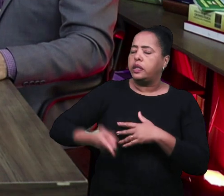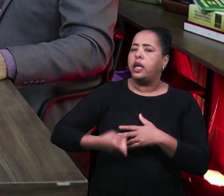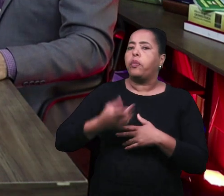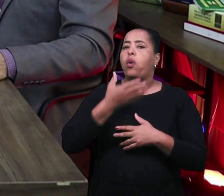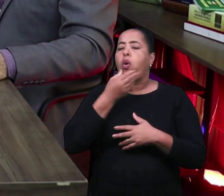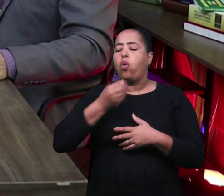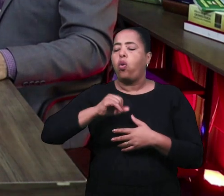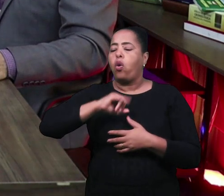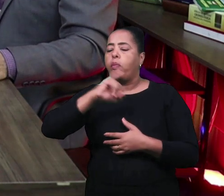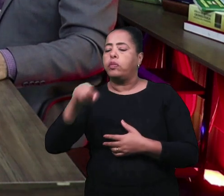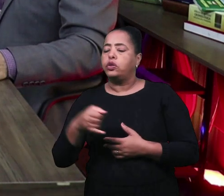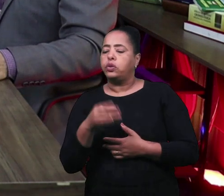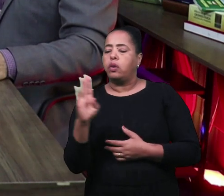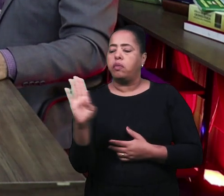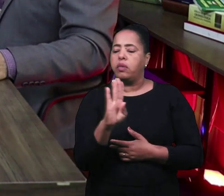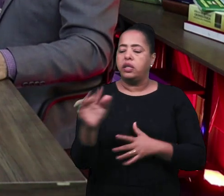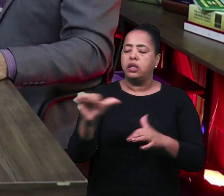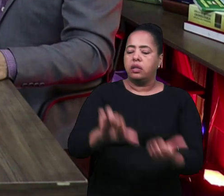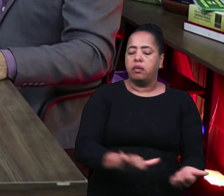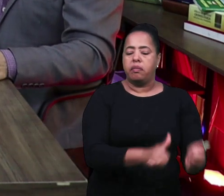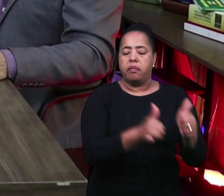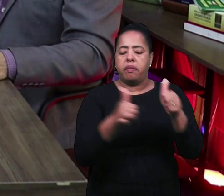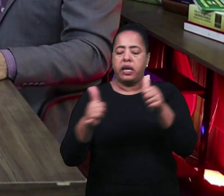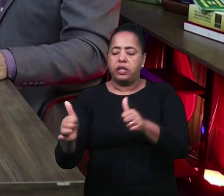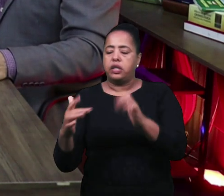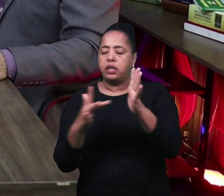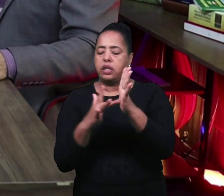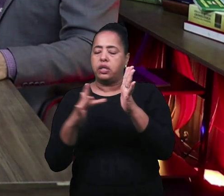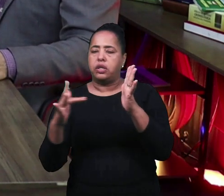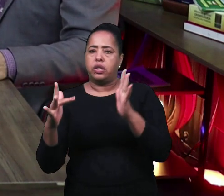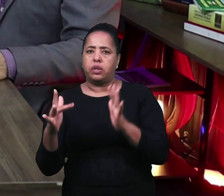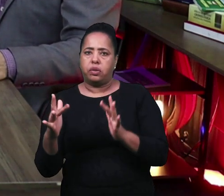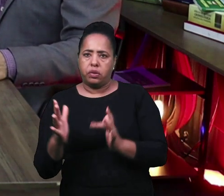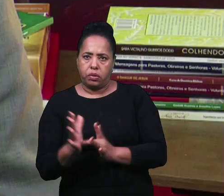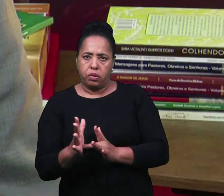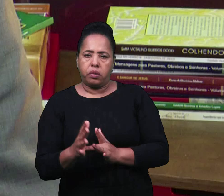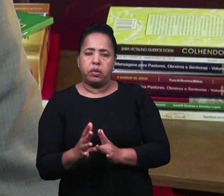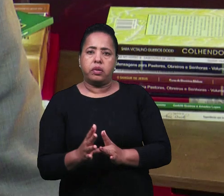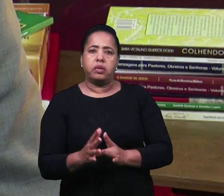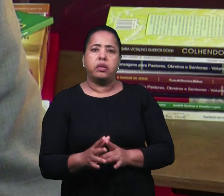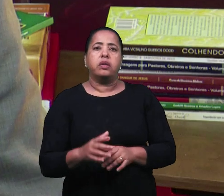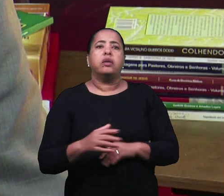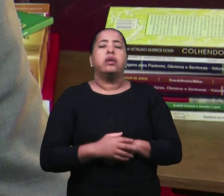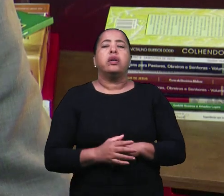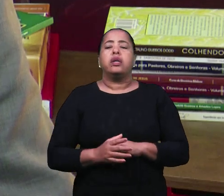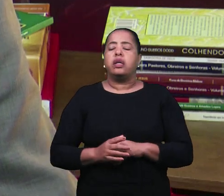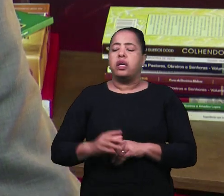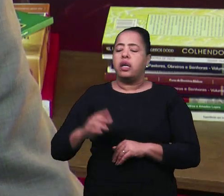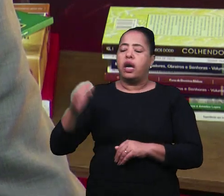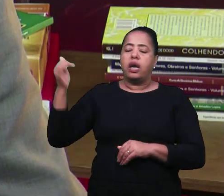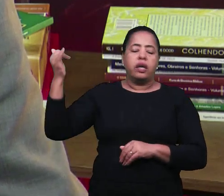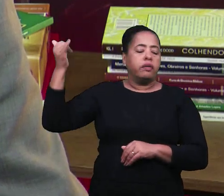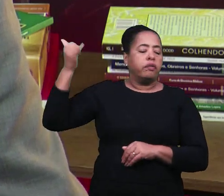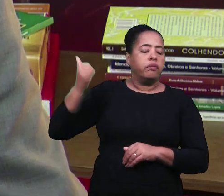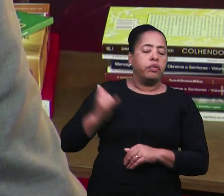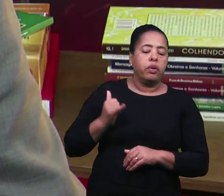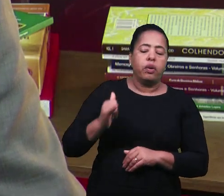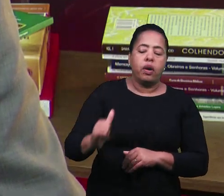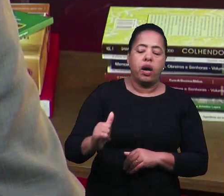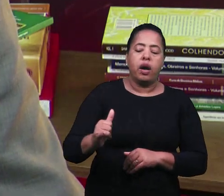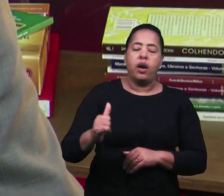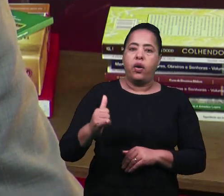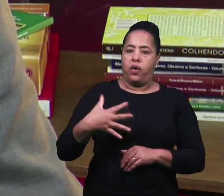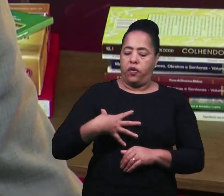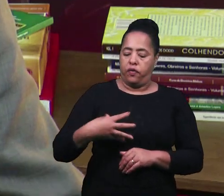Batista ele vai batizar o Senhor Jesus, uma voz, né, o Senhor Deus da eternidade, esse é meu filho amado, a quem